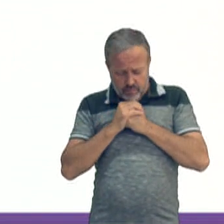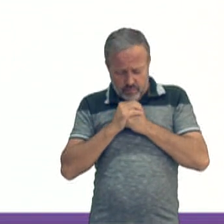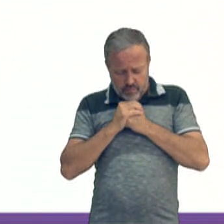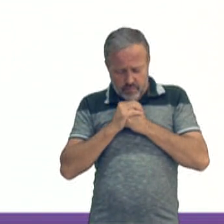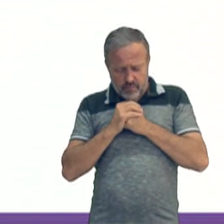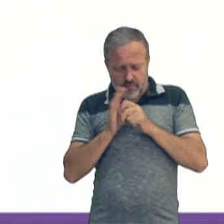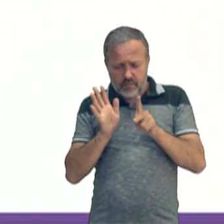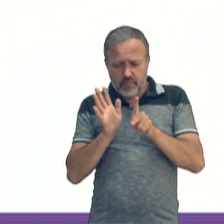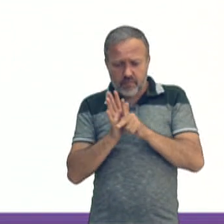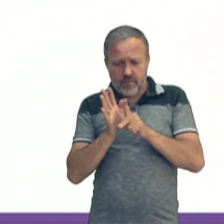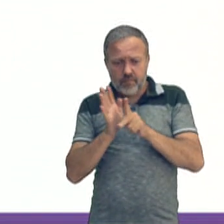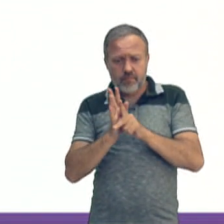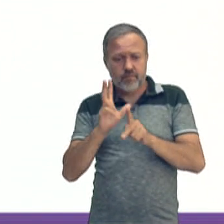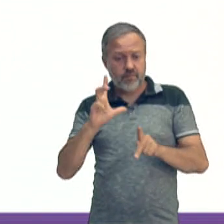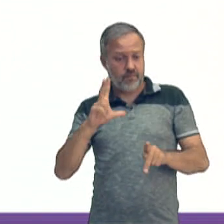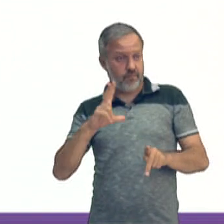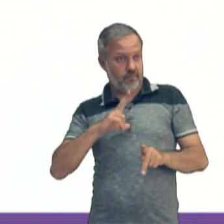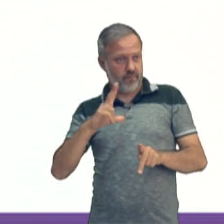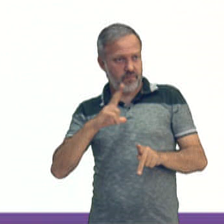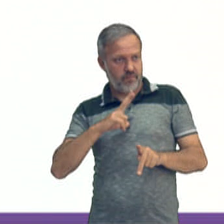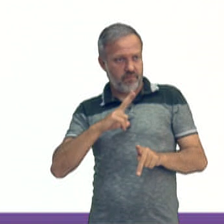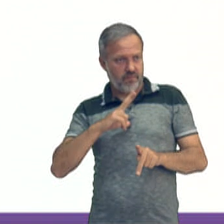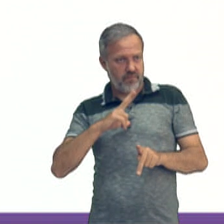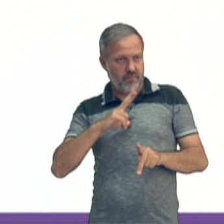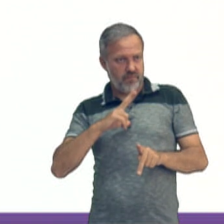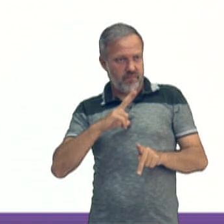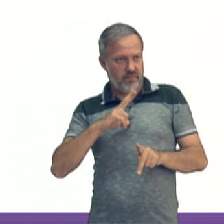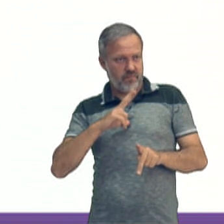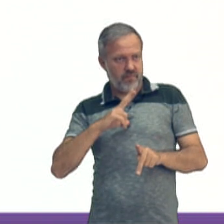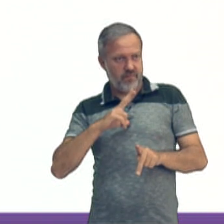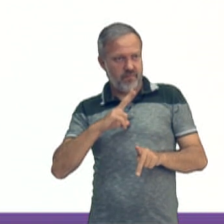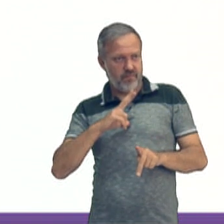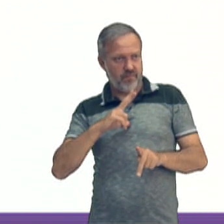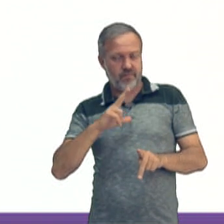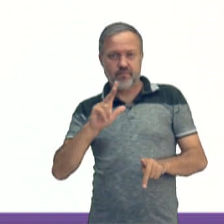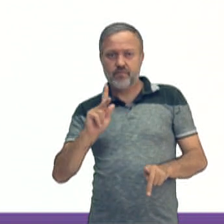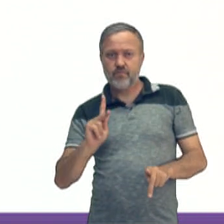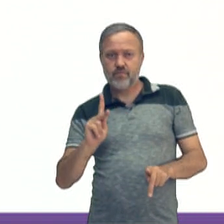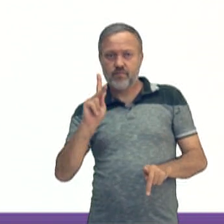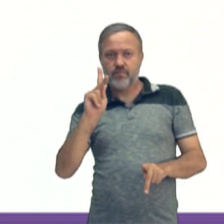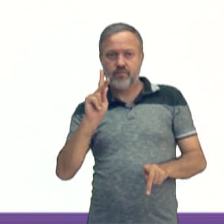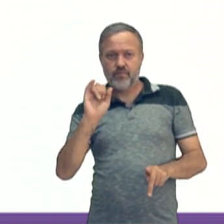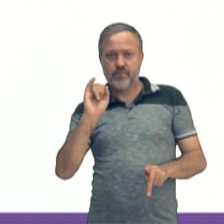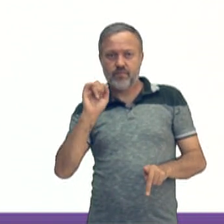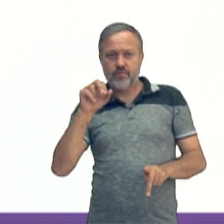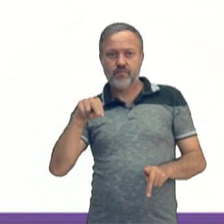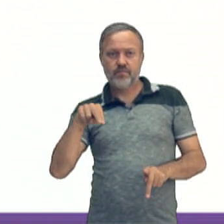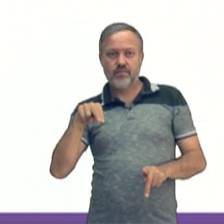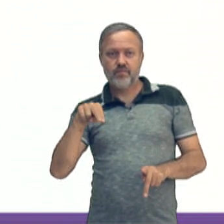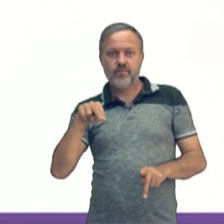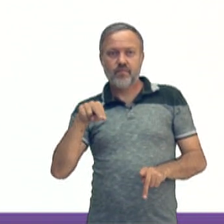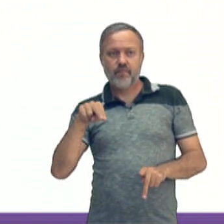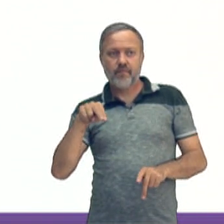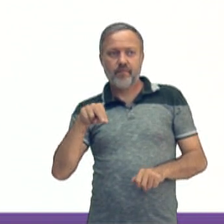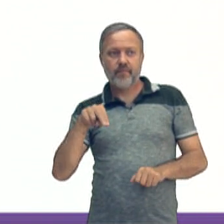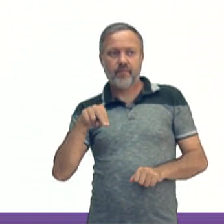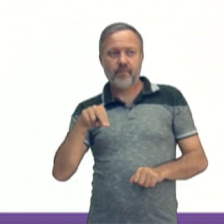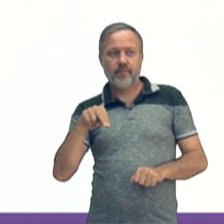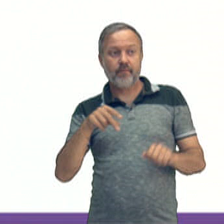meio do qual as pessoas que seguem esse calendário podiam potencializar sua energia interior, seu